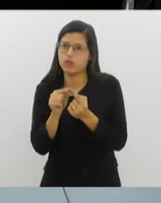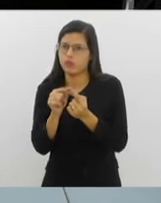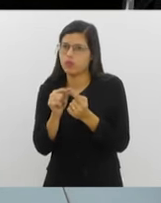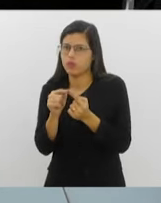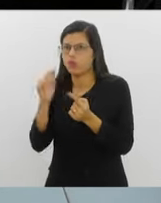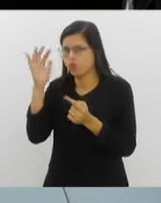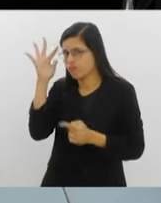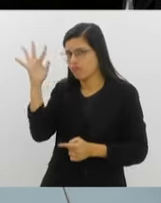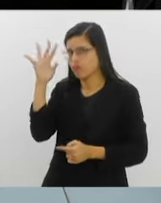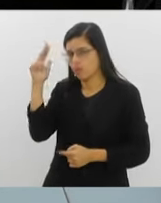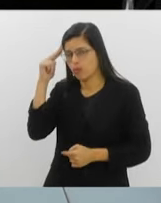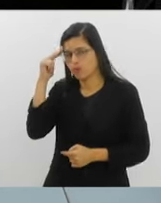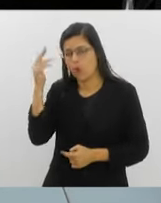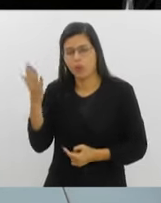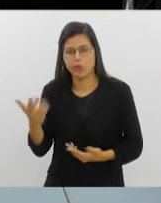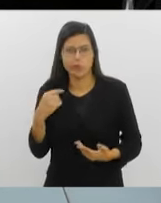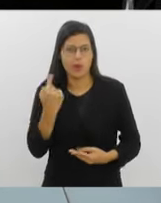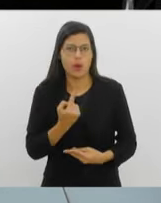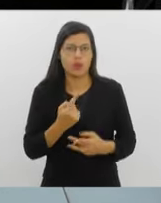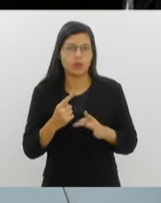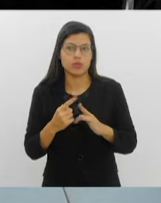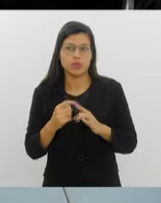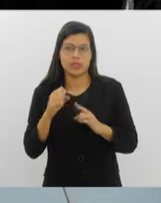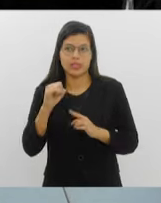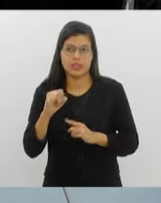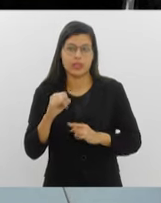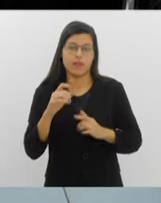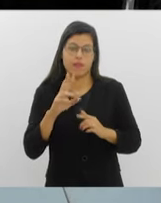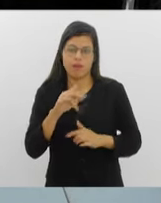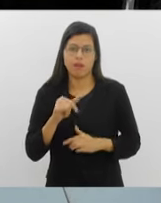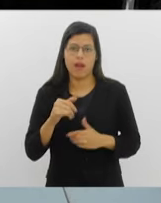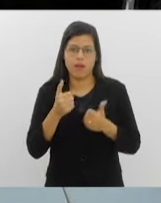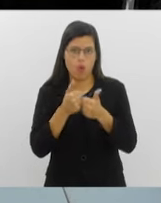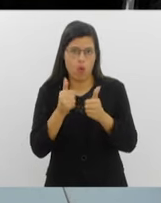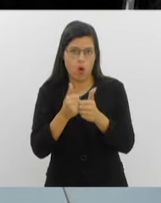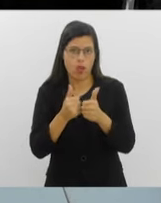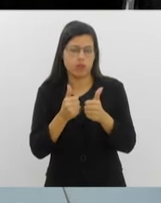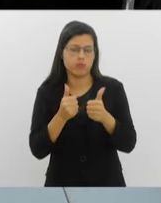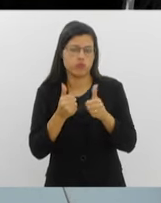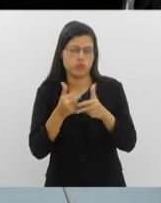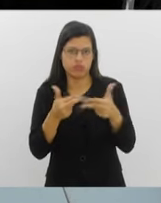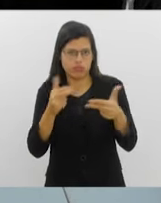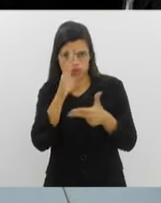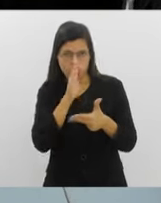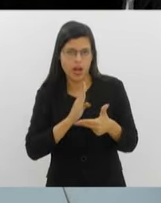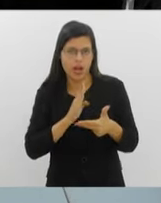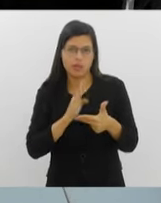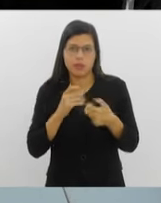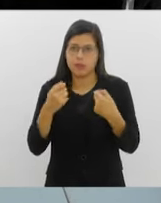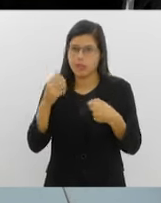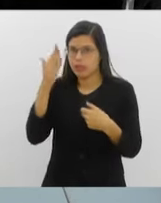ser tarifa zero, tem que saber de onde vem o subsídio, né? Então, é um assunto